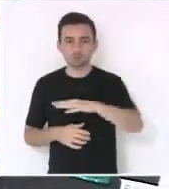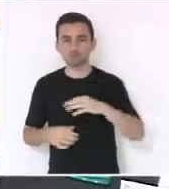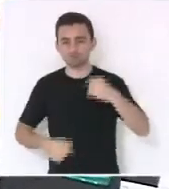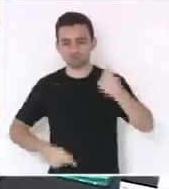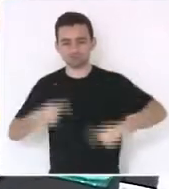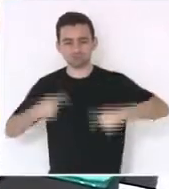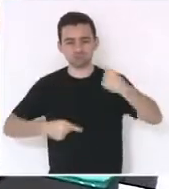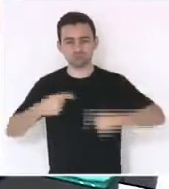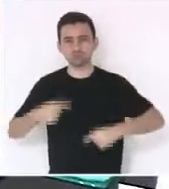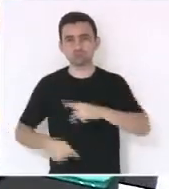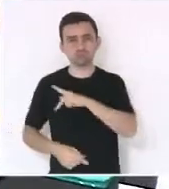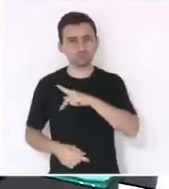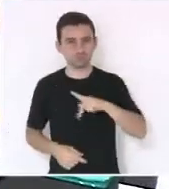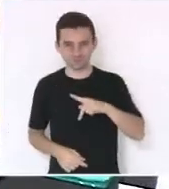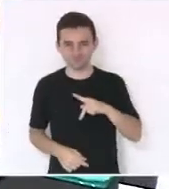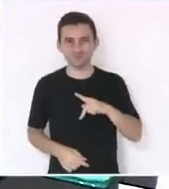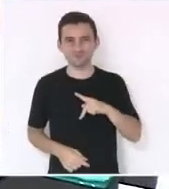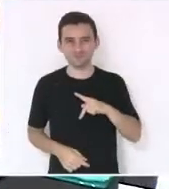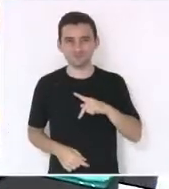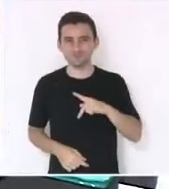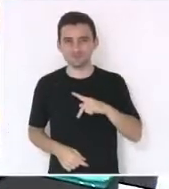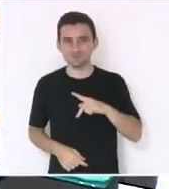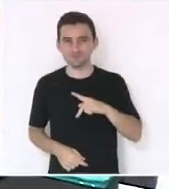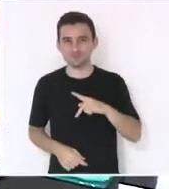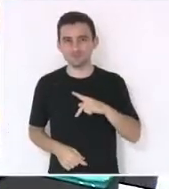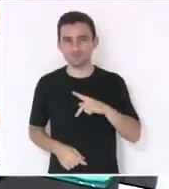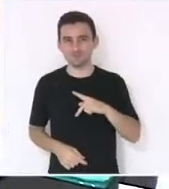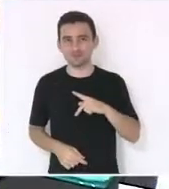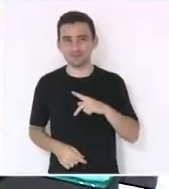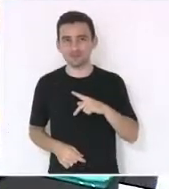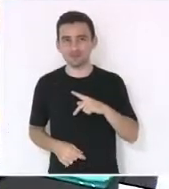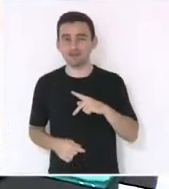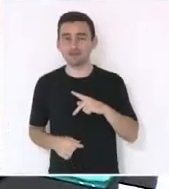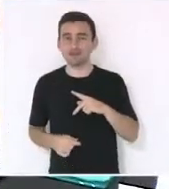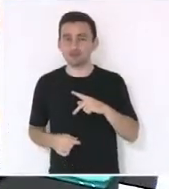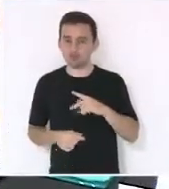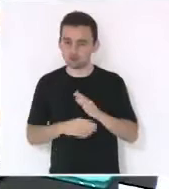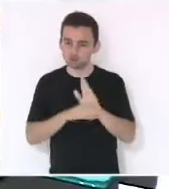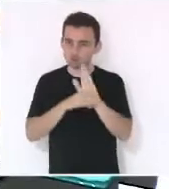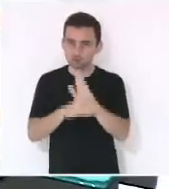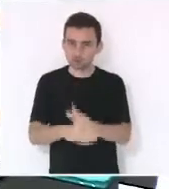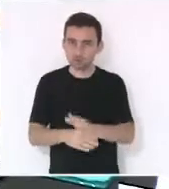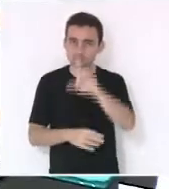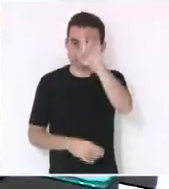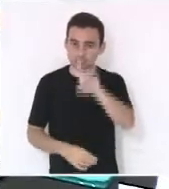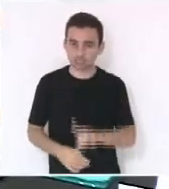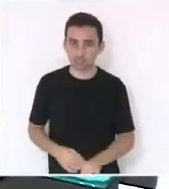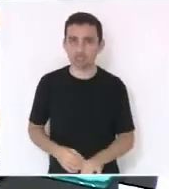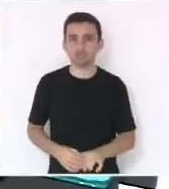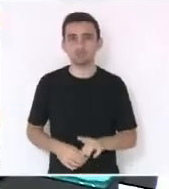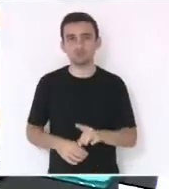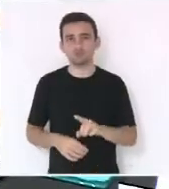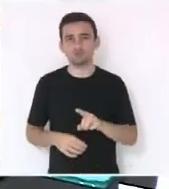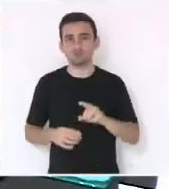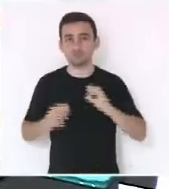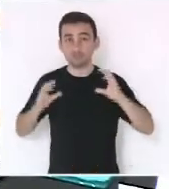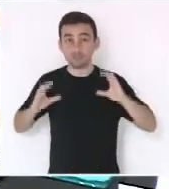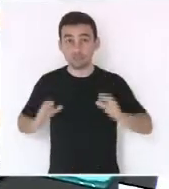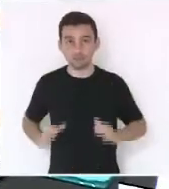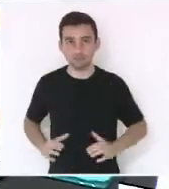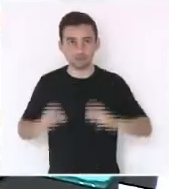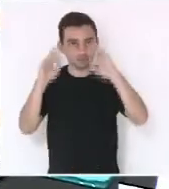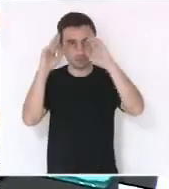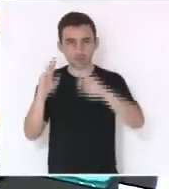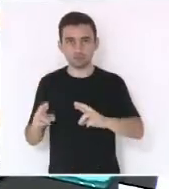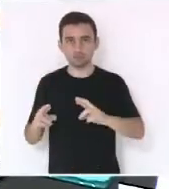públicas que venham, né, a dar o direito à cidadania, o respeito, até porque o bullying ainda